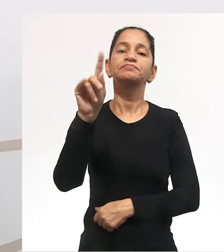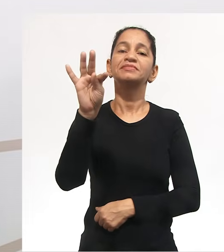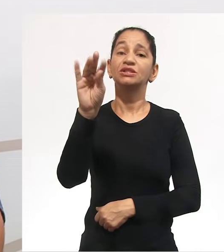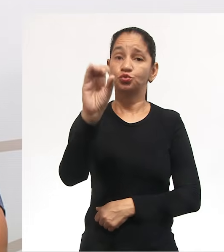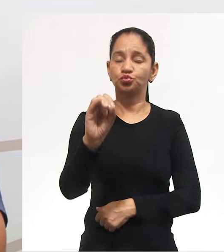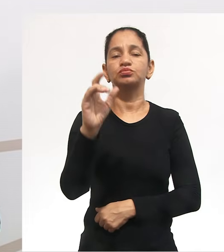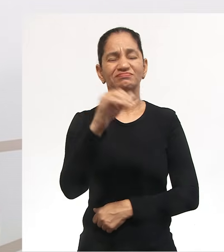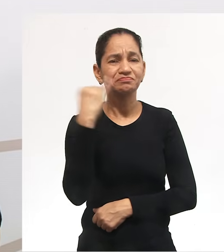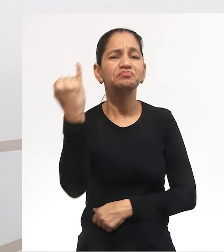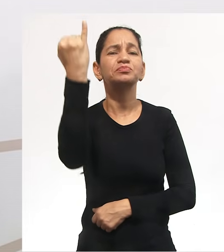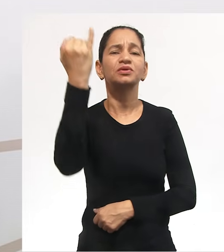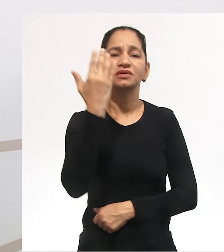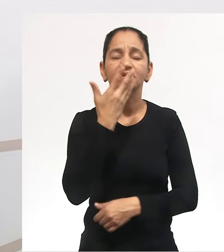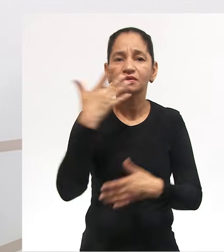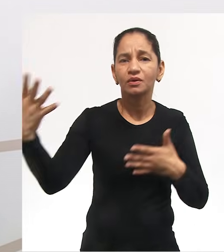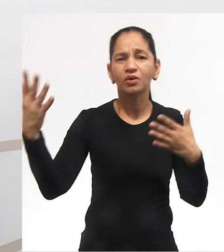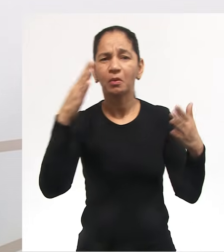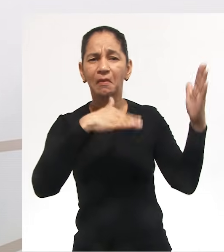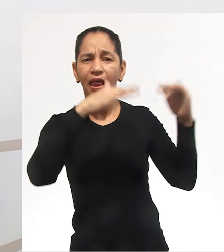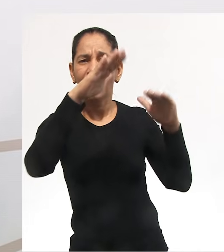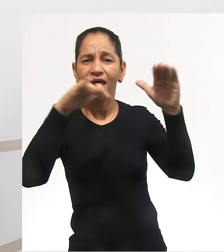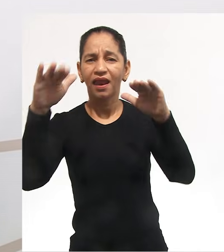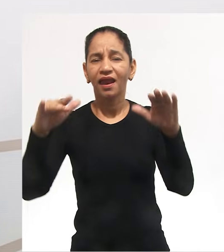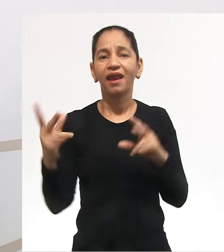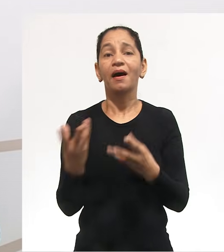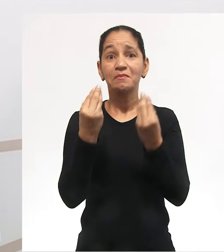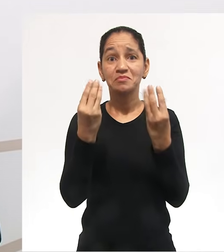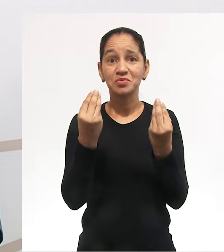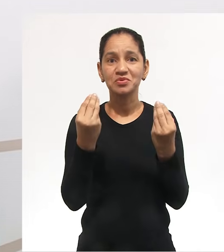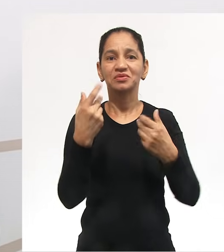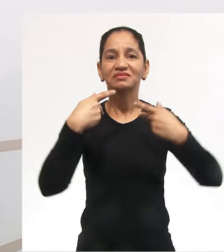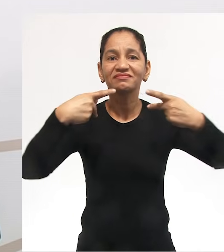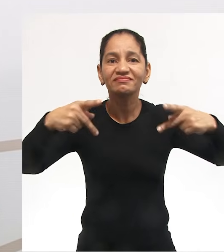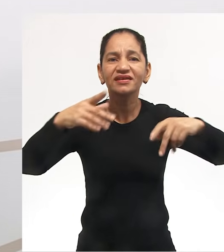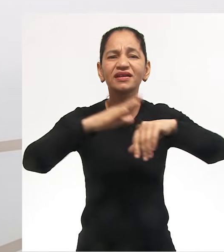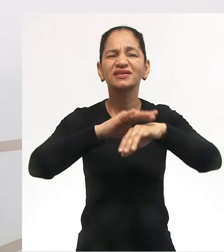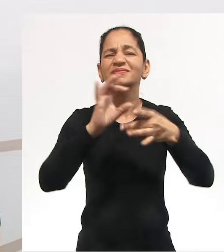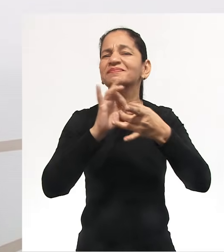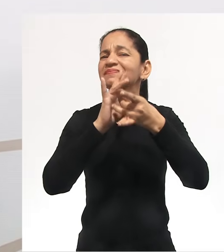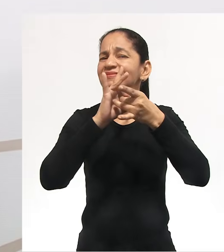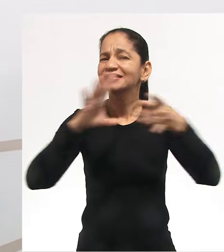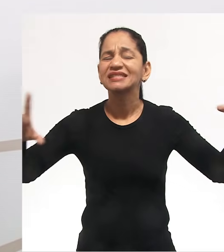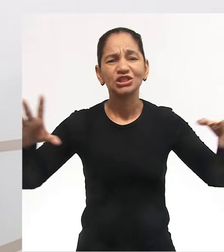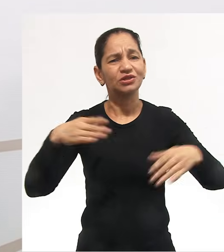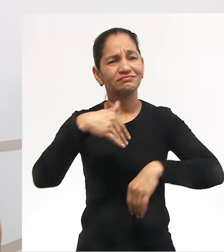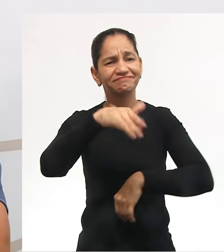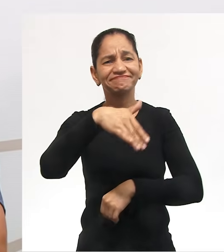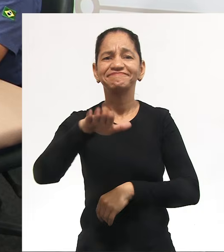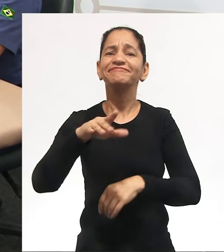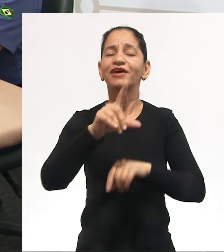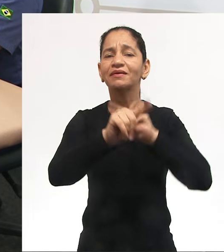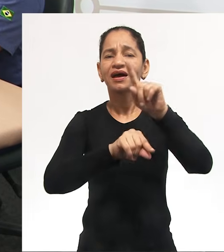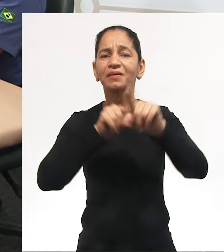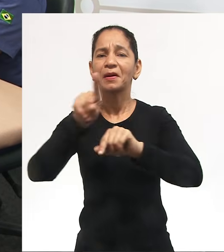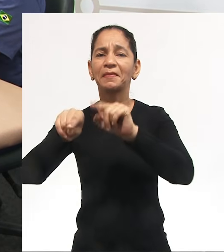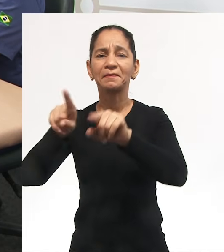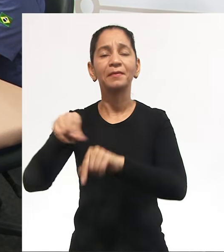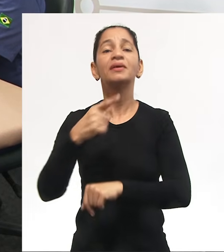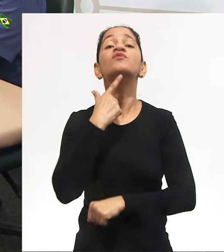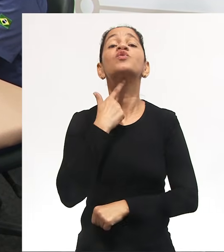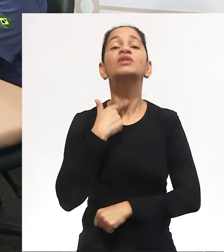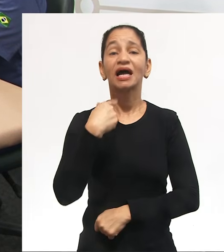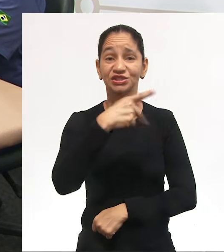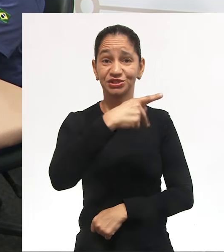os quadros, as cores vivas que ele utiliza bastante, né? Mas, no mais, a gente deixou mais, assim, a questão a expressão